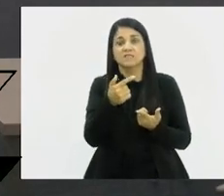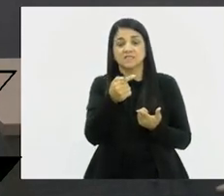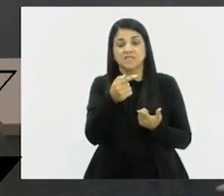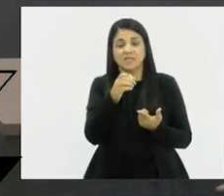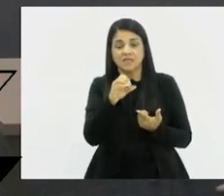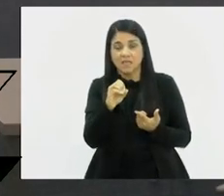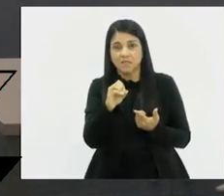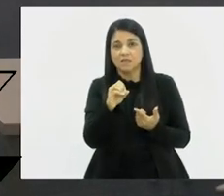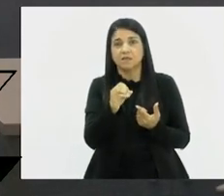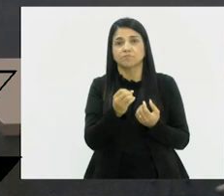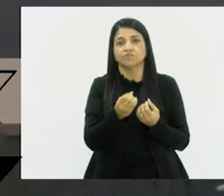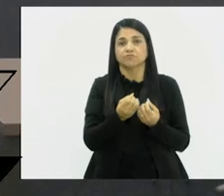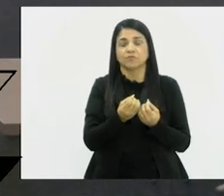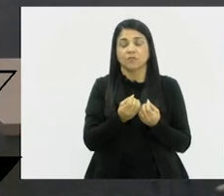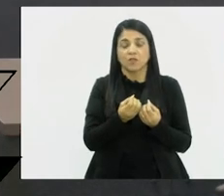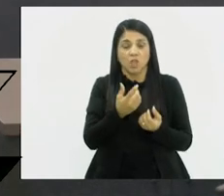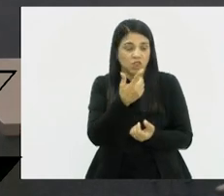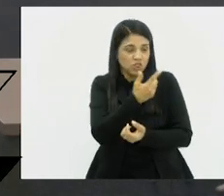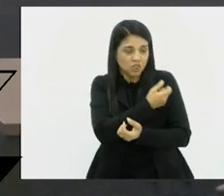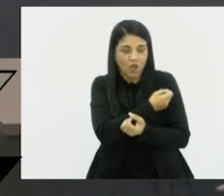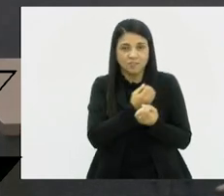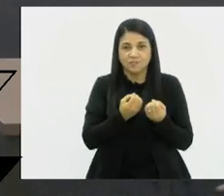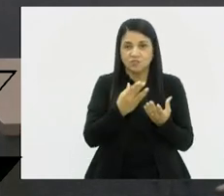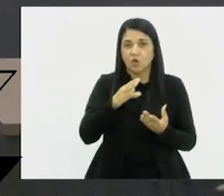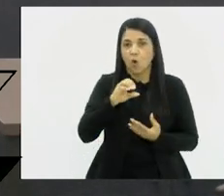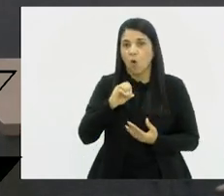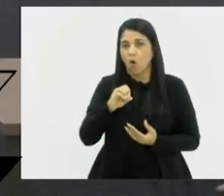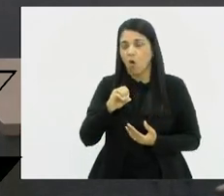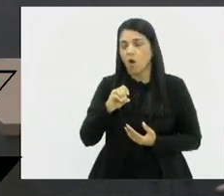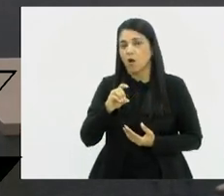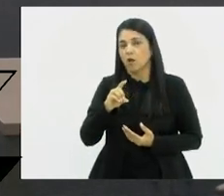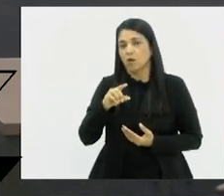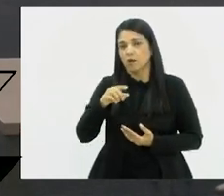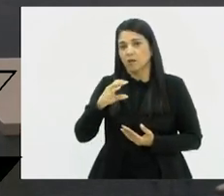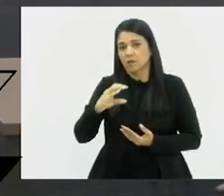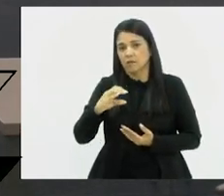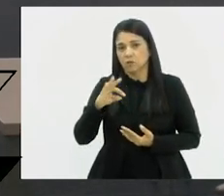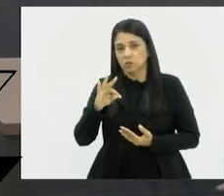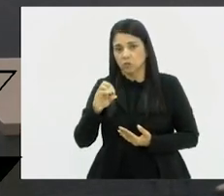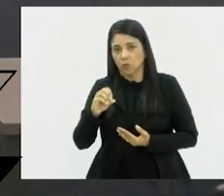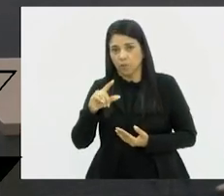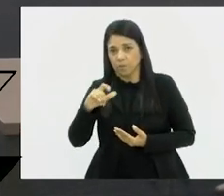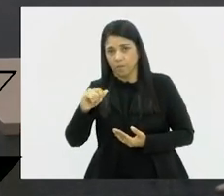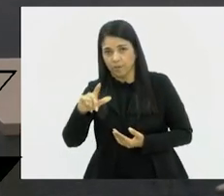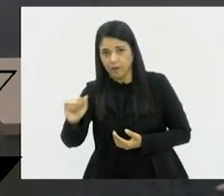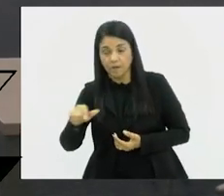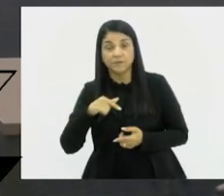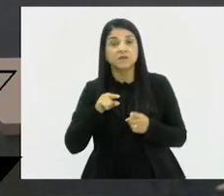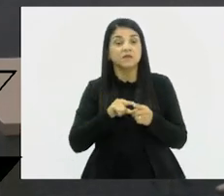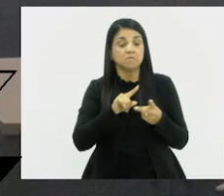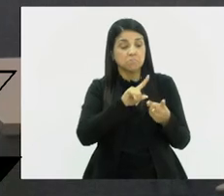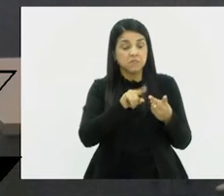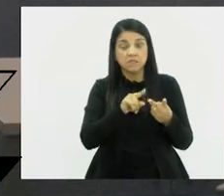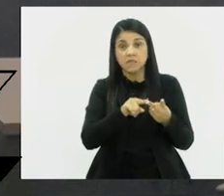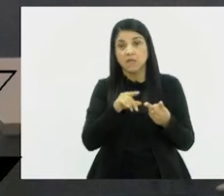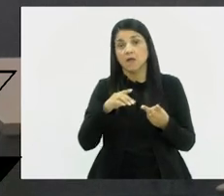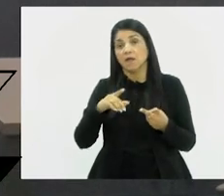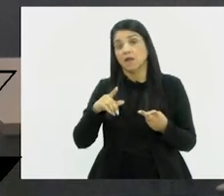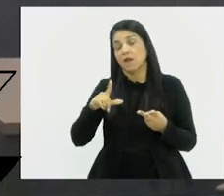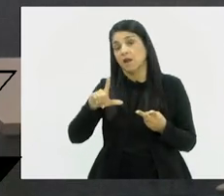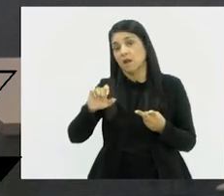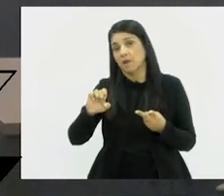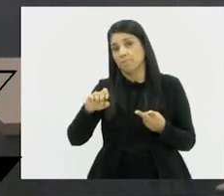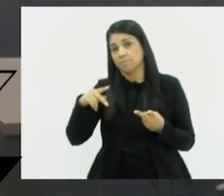de octopla, porque só davam raiva, porque era caso de zoonose. E leptospirose. Então, o Brasil Canil Clube